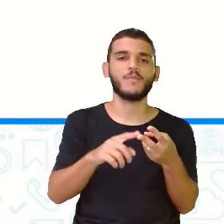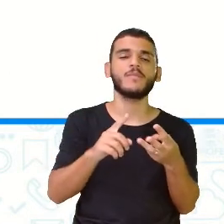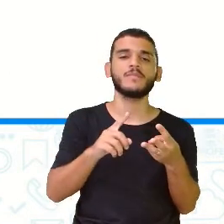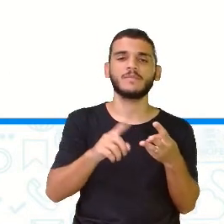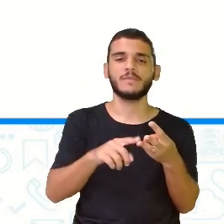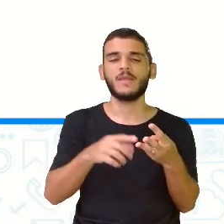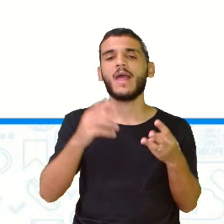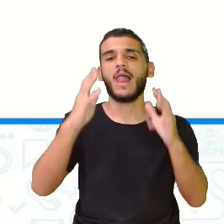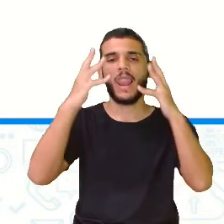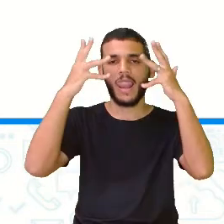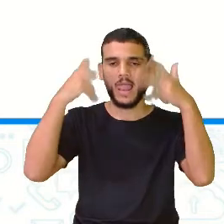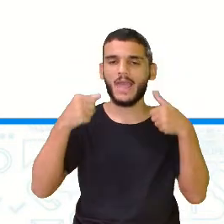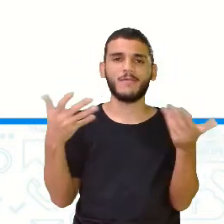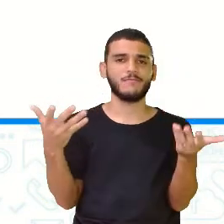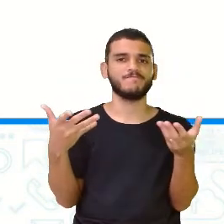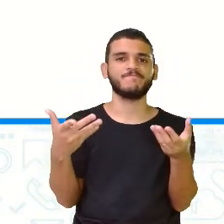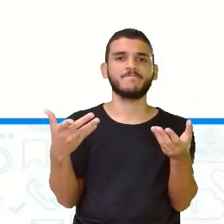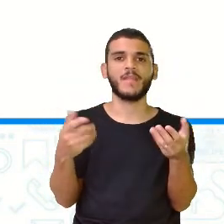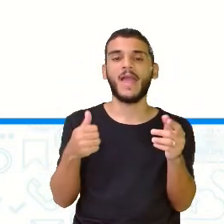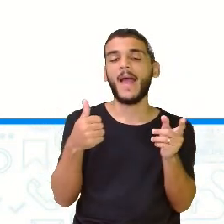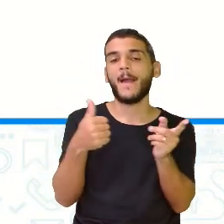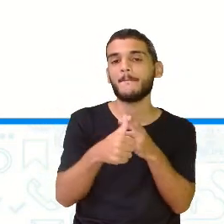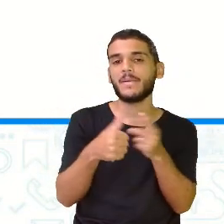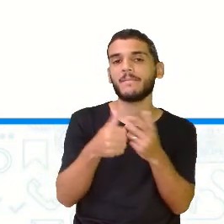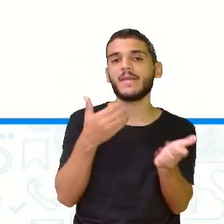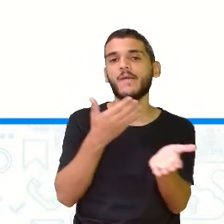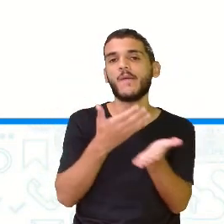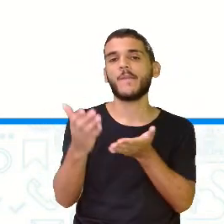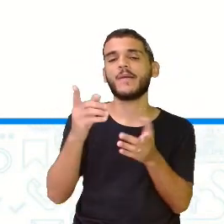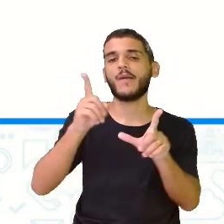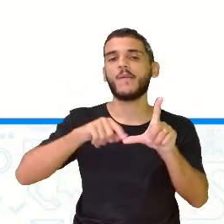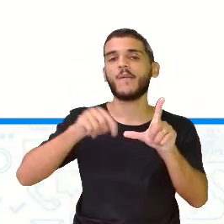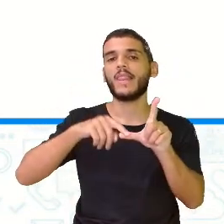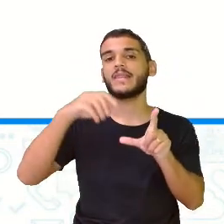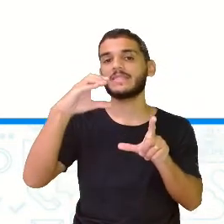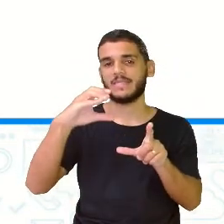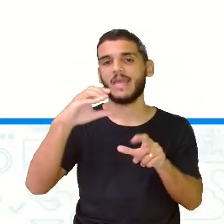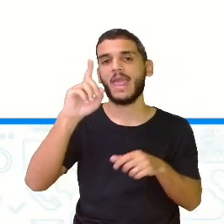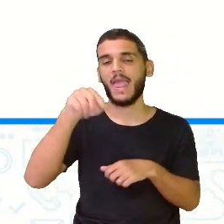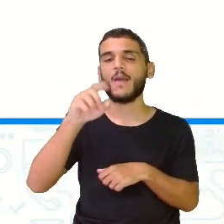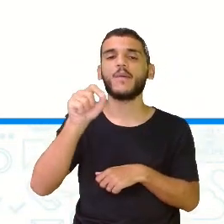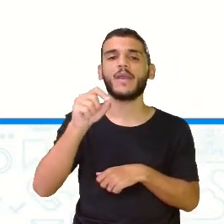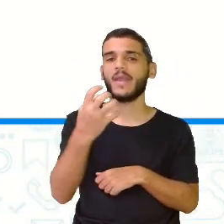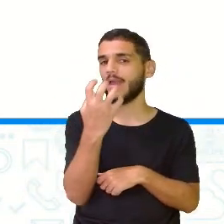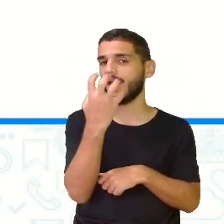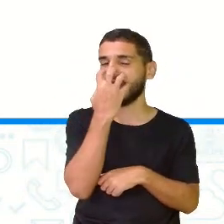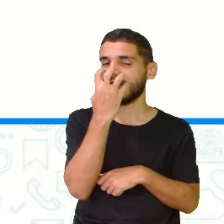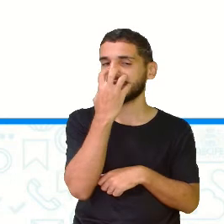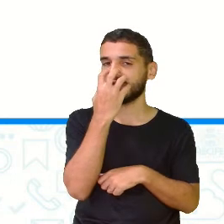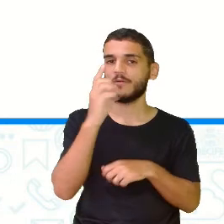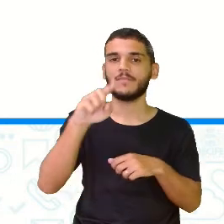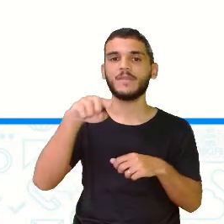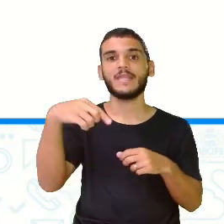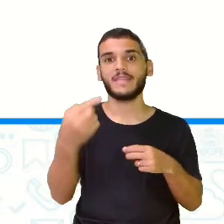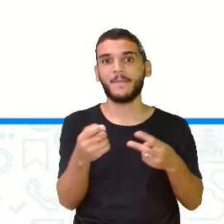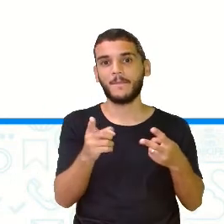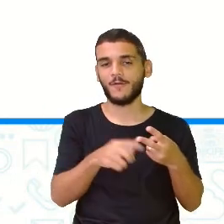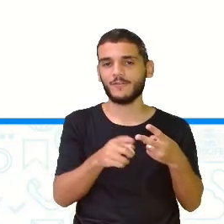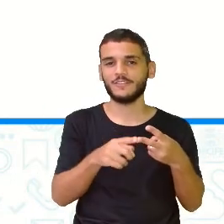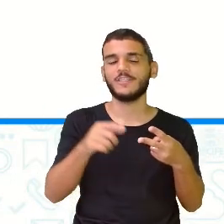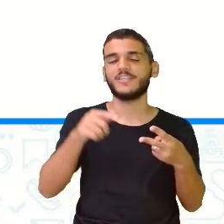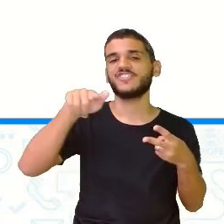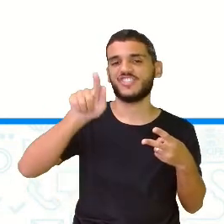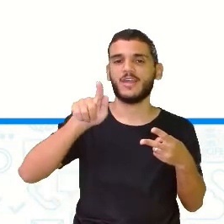é a que começa com a letra C, é o cachorro. Depois vem com a letra G, que é